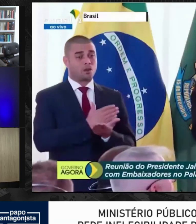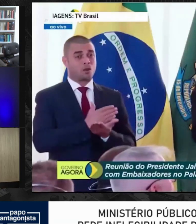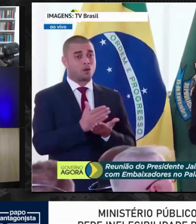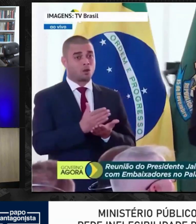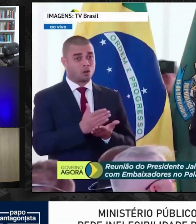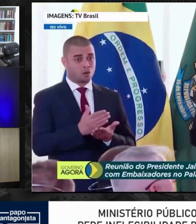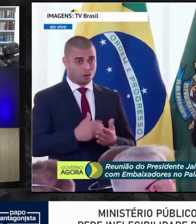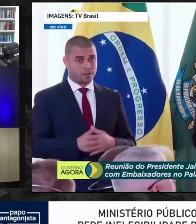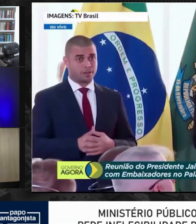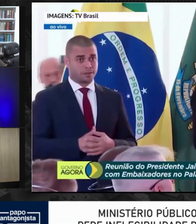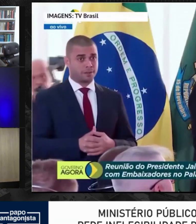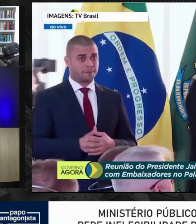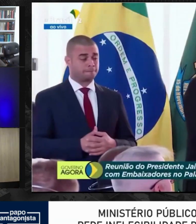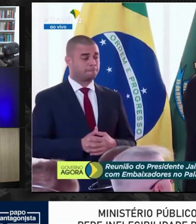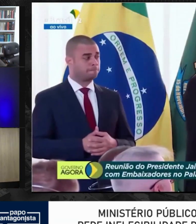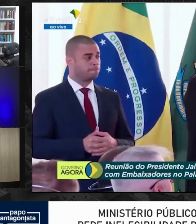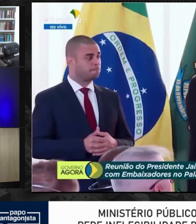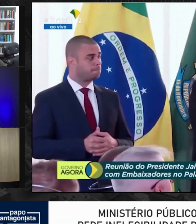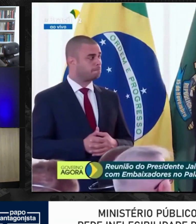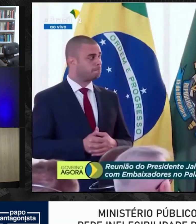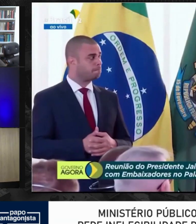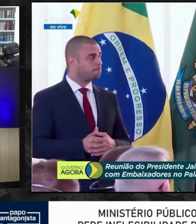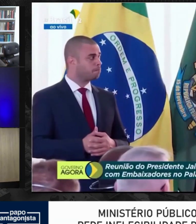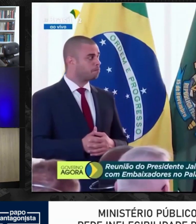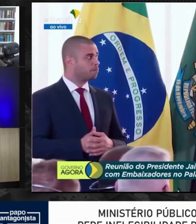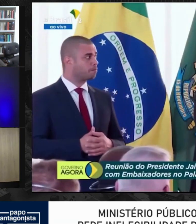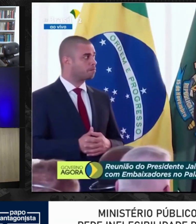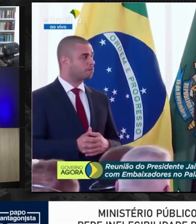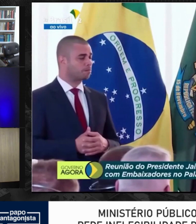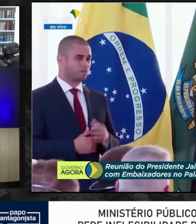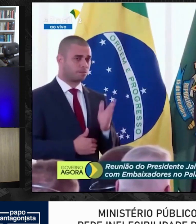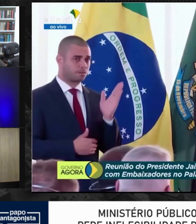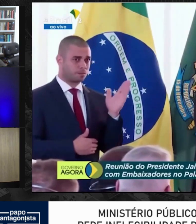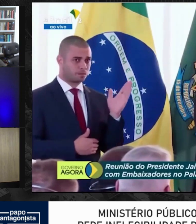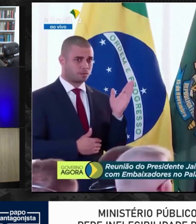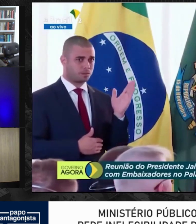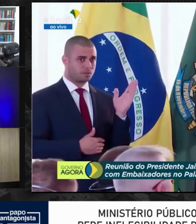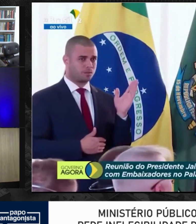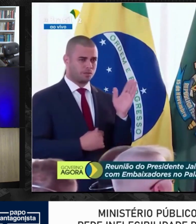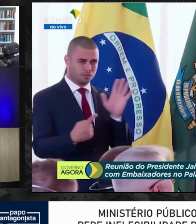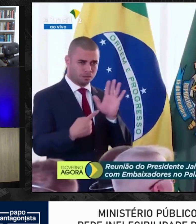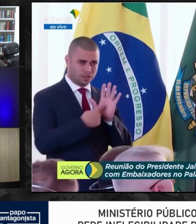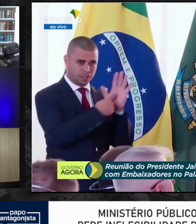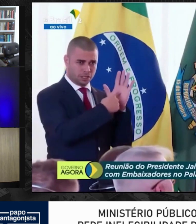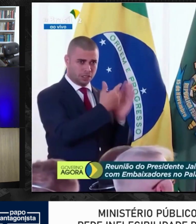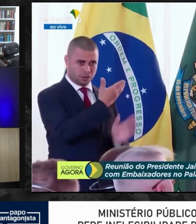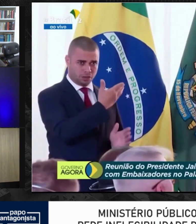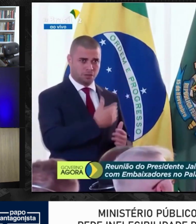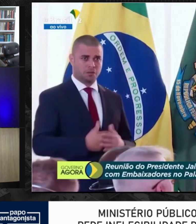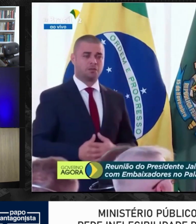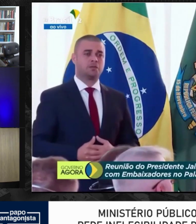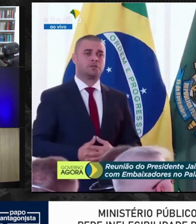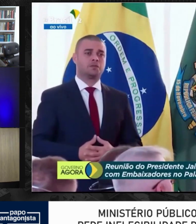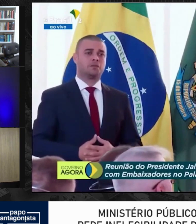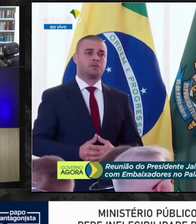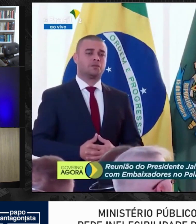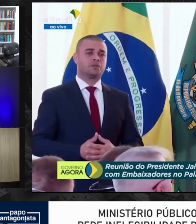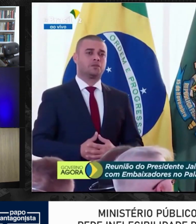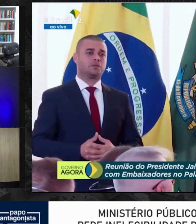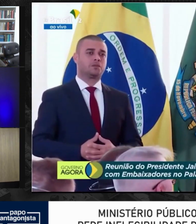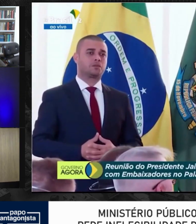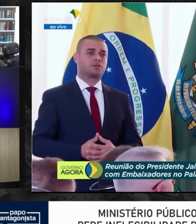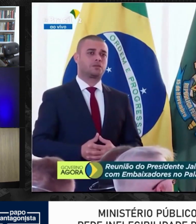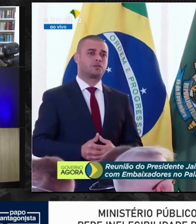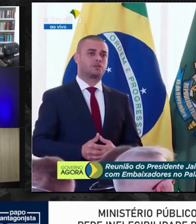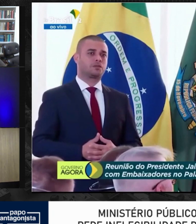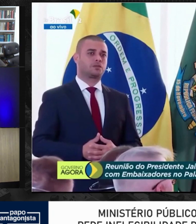a toda evidência a população em geral culmina com aviso sobre a iminência de fraude sempre